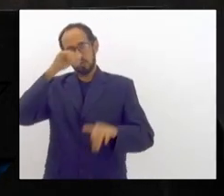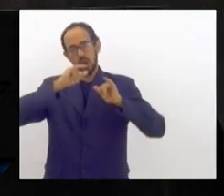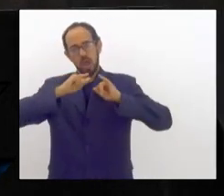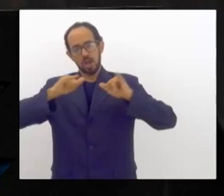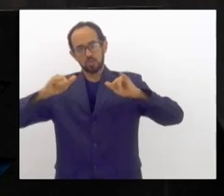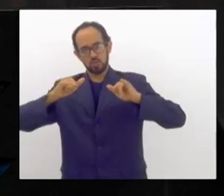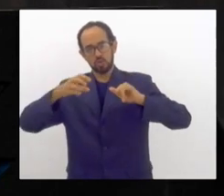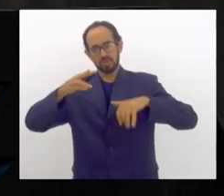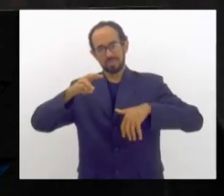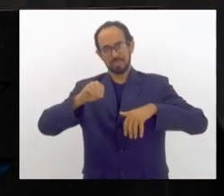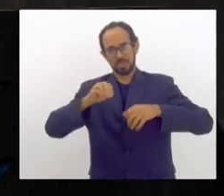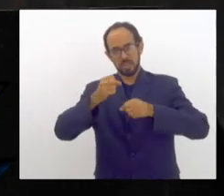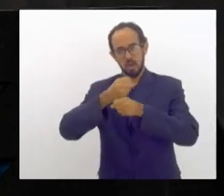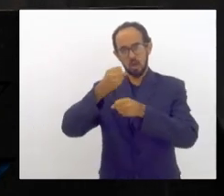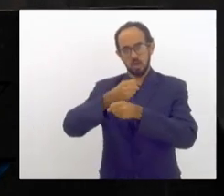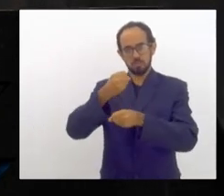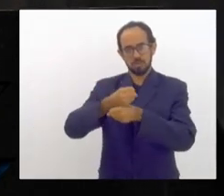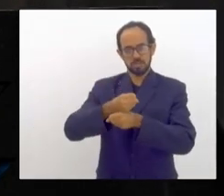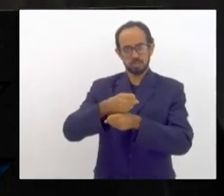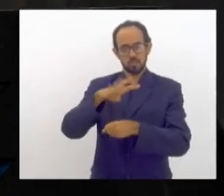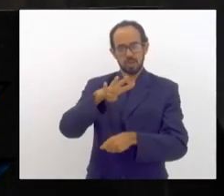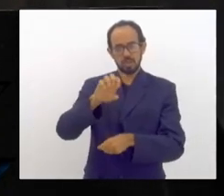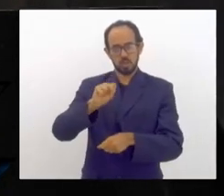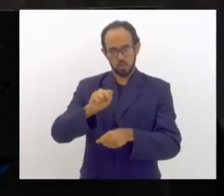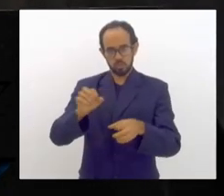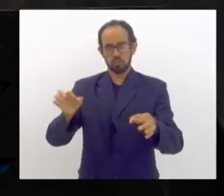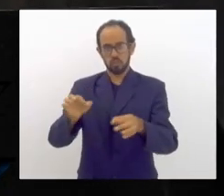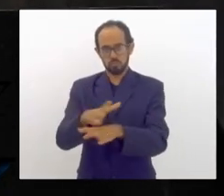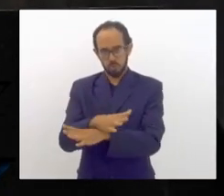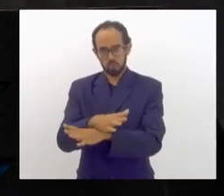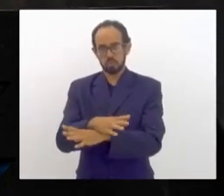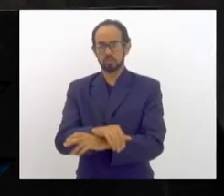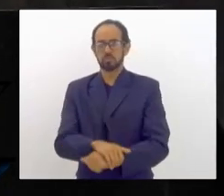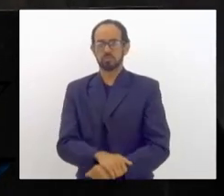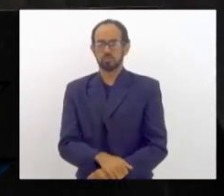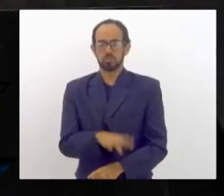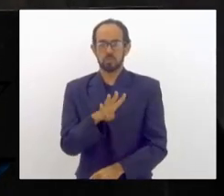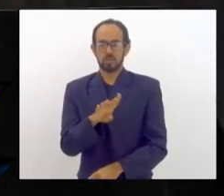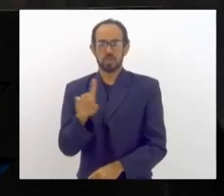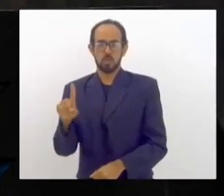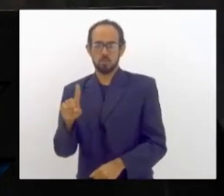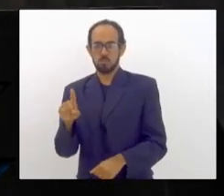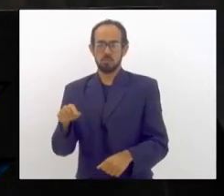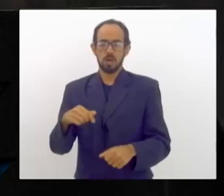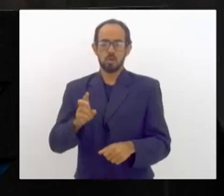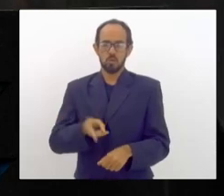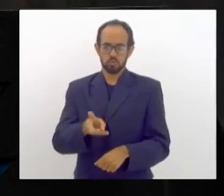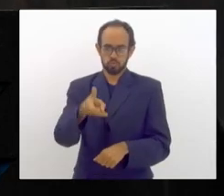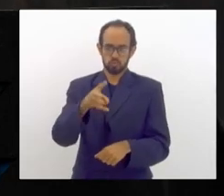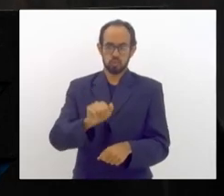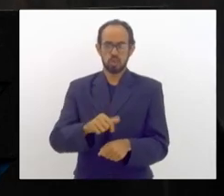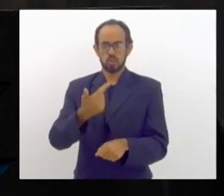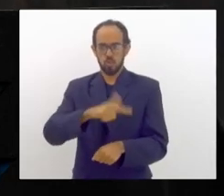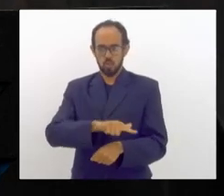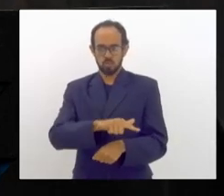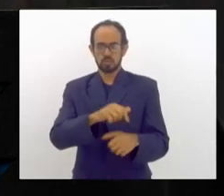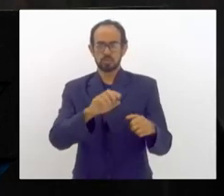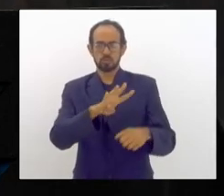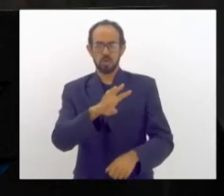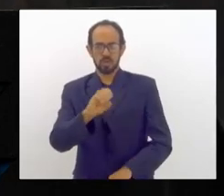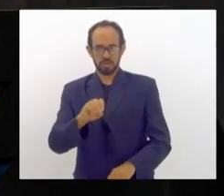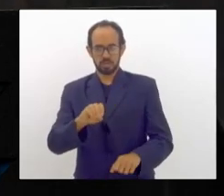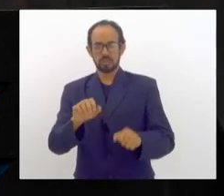30 obras, 48 foram entregues, 41 estão em andamento e outras 40 estão sendo